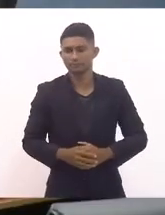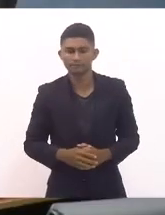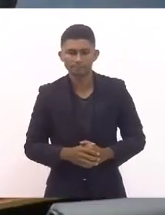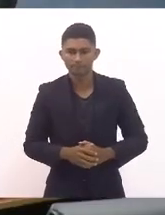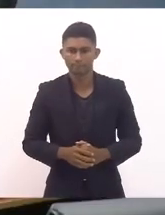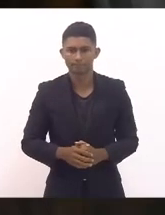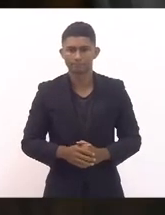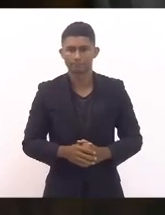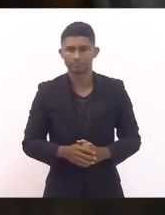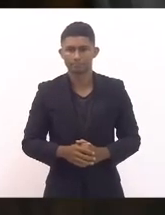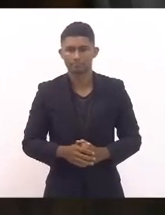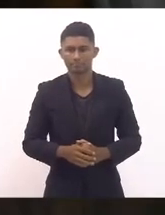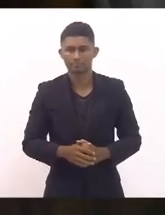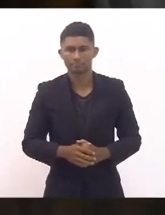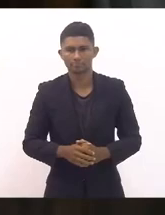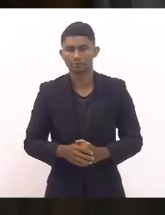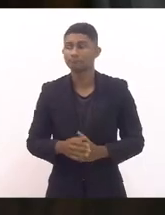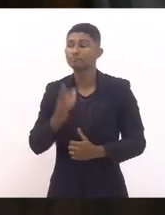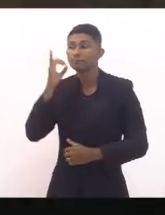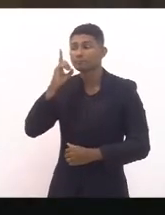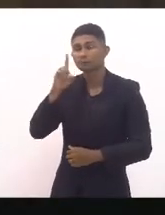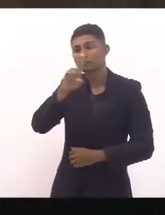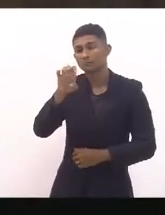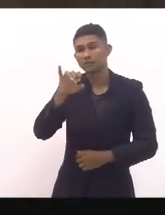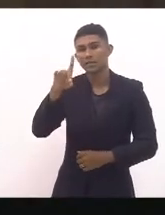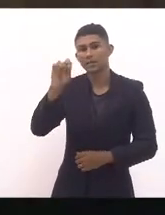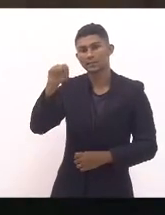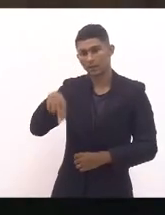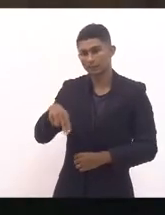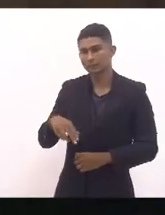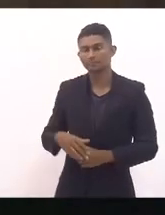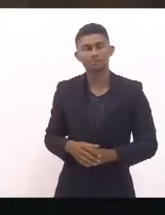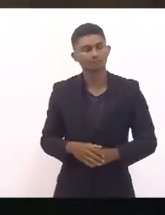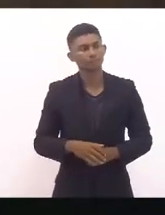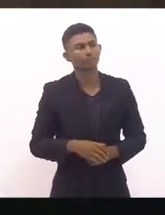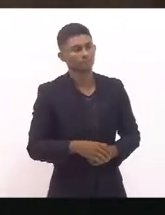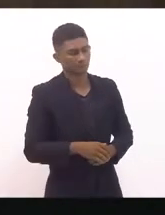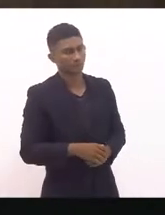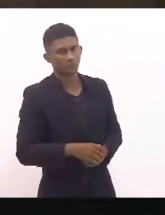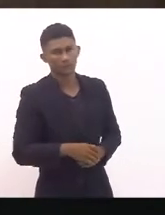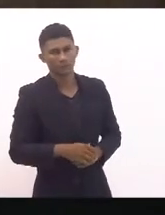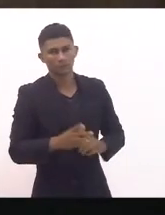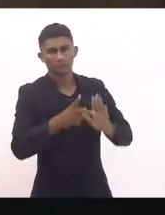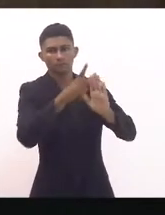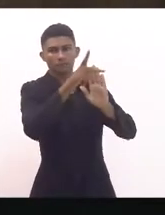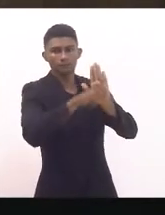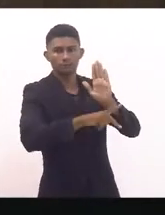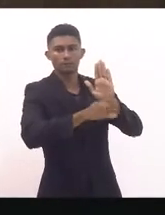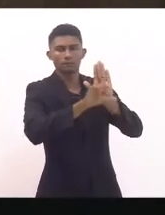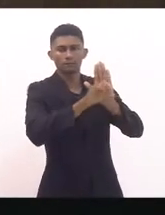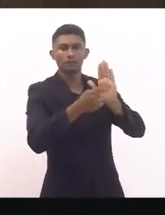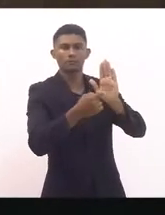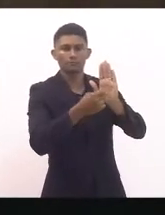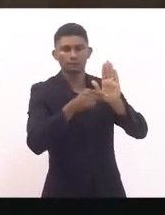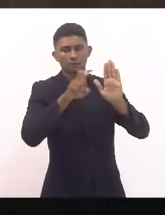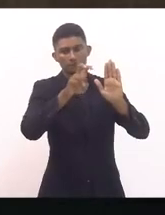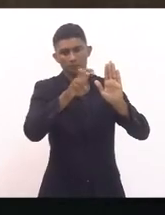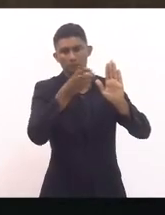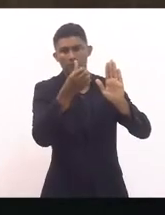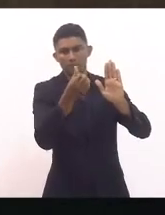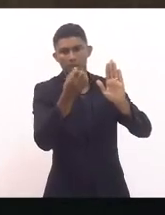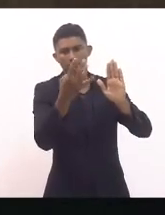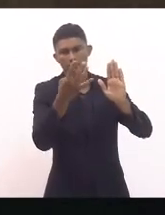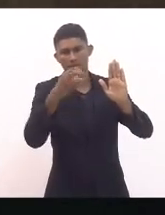Deputada Zeidan. Outra questão de ordem em relação, presidente, ao PL, que vem em seguida,